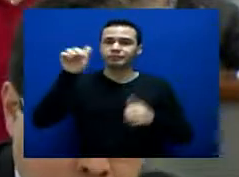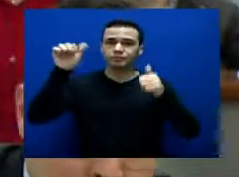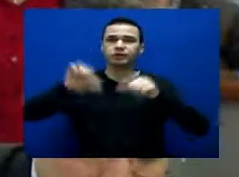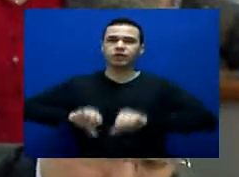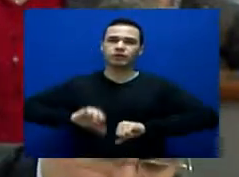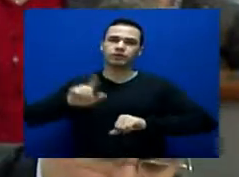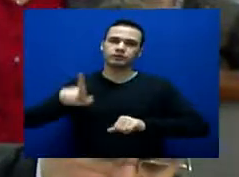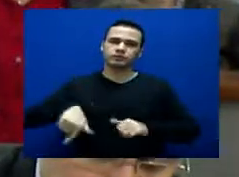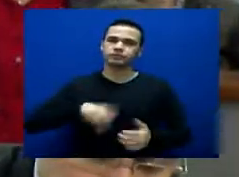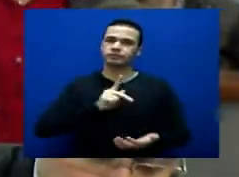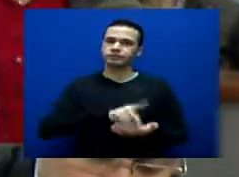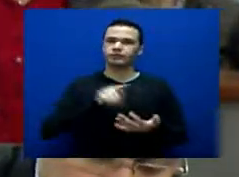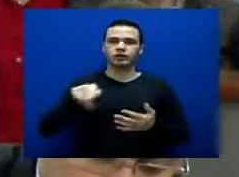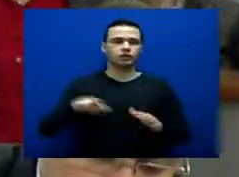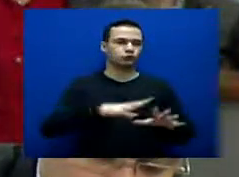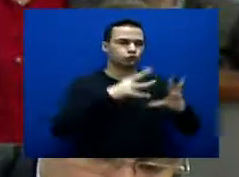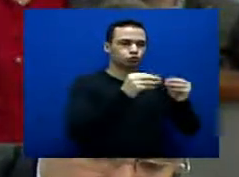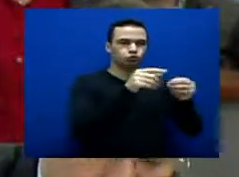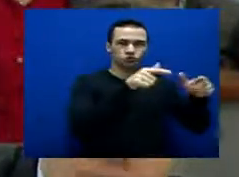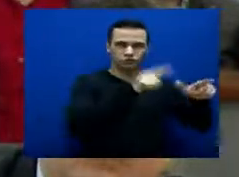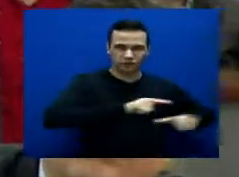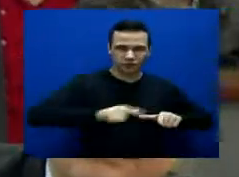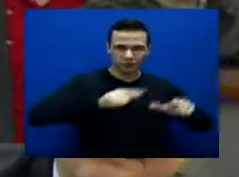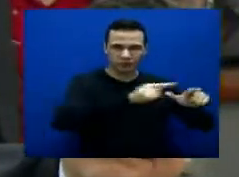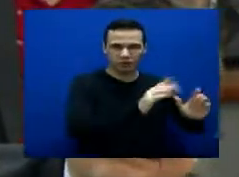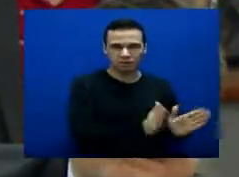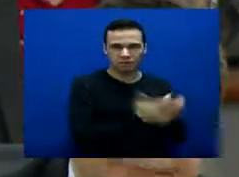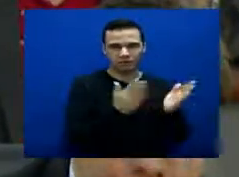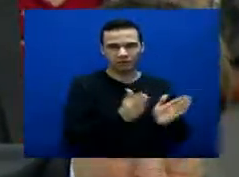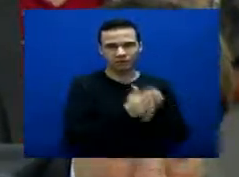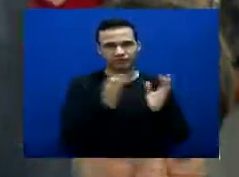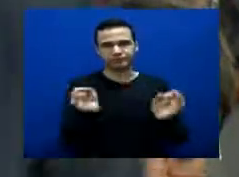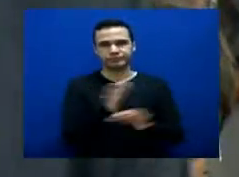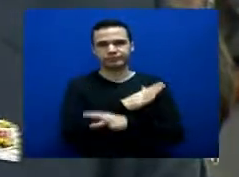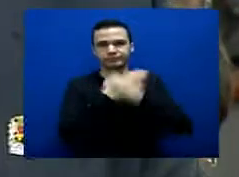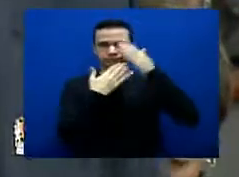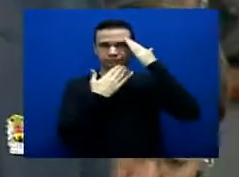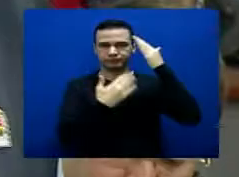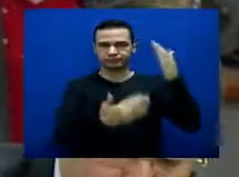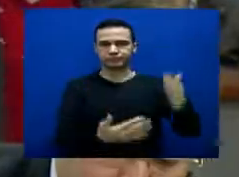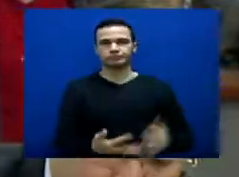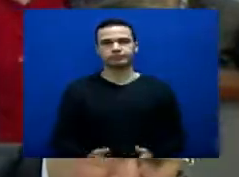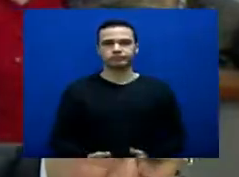a realidade das periferias do nosso país. Era isso, senhor presidente.